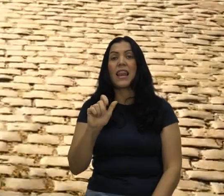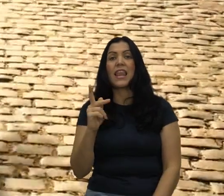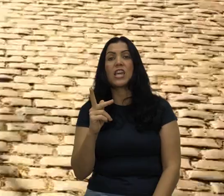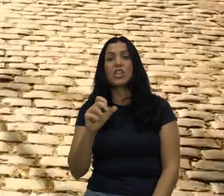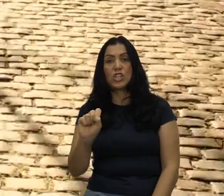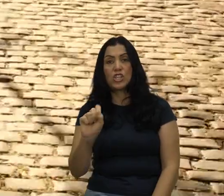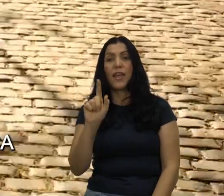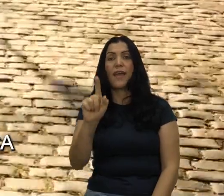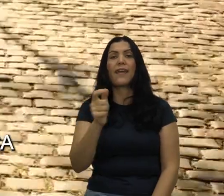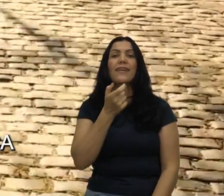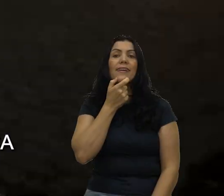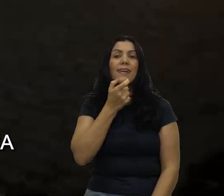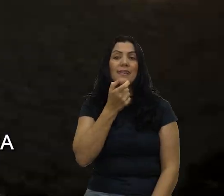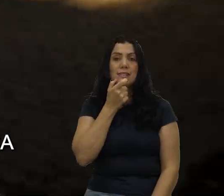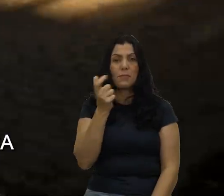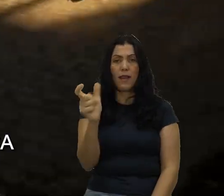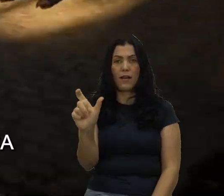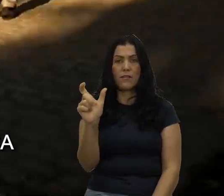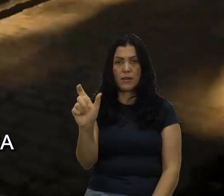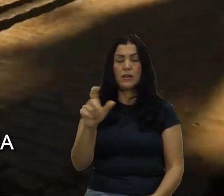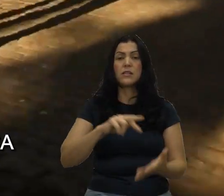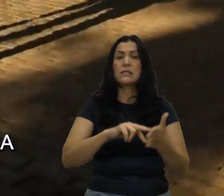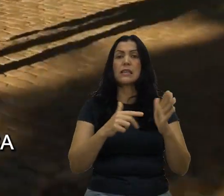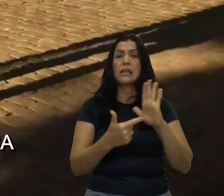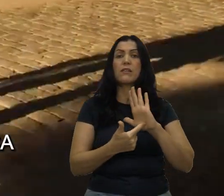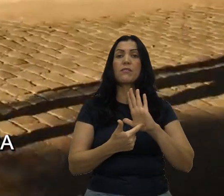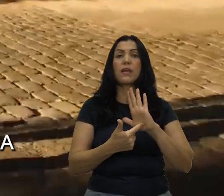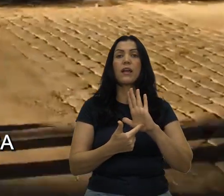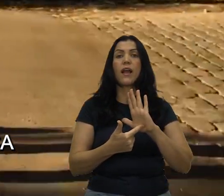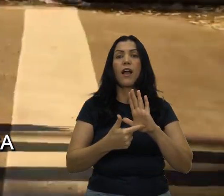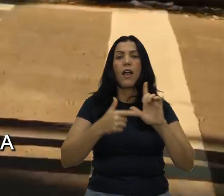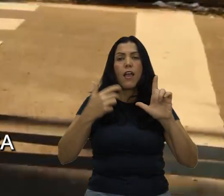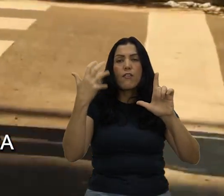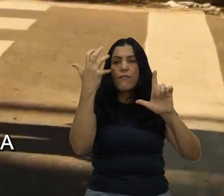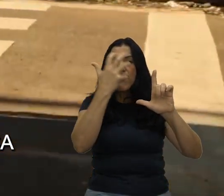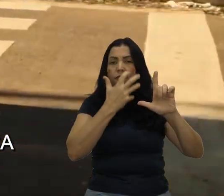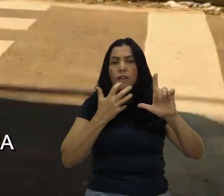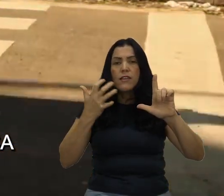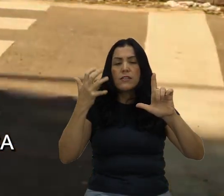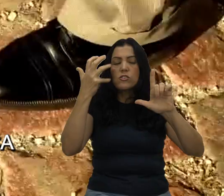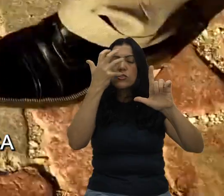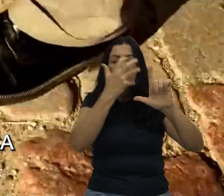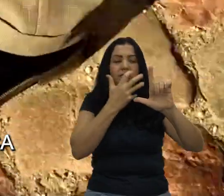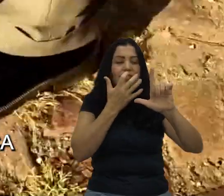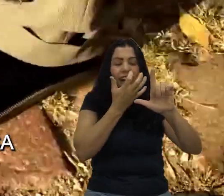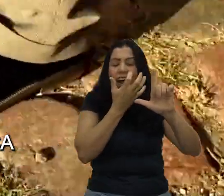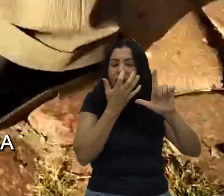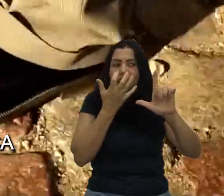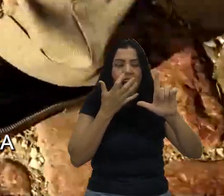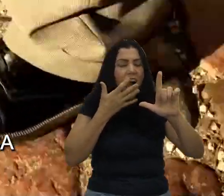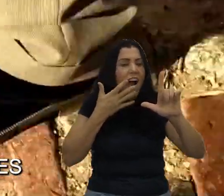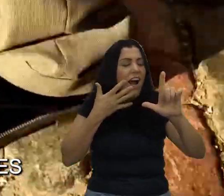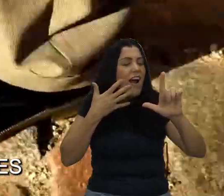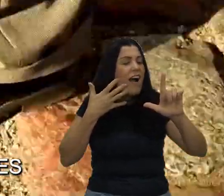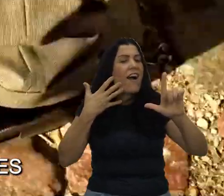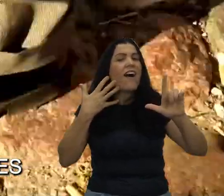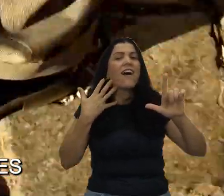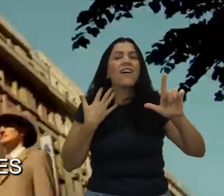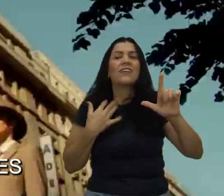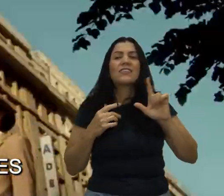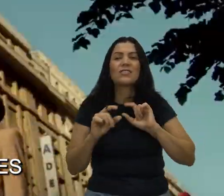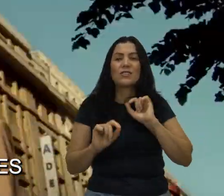Pixelation é uma palavra da língua inglesa que significa enfeitiçado,